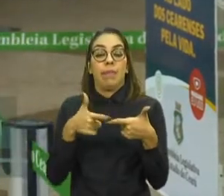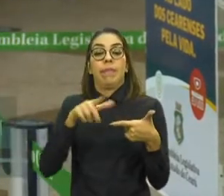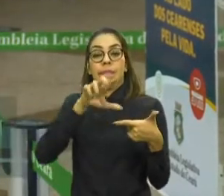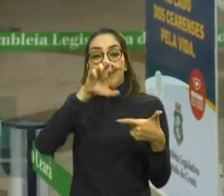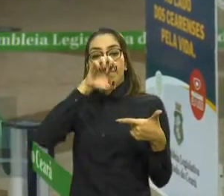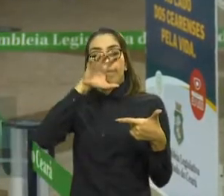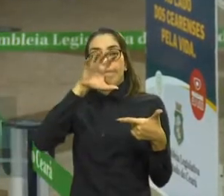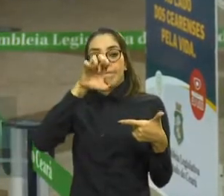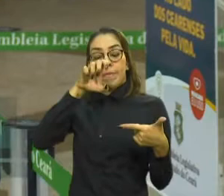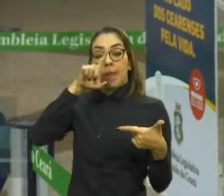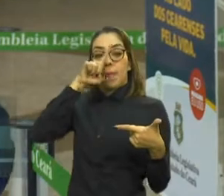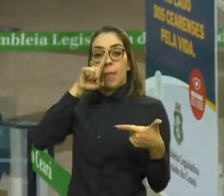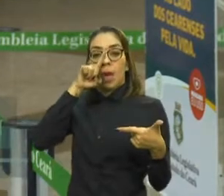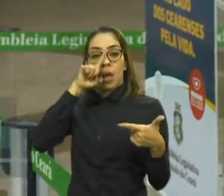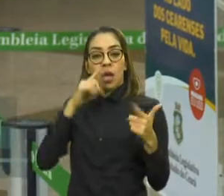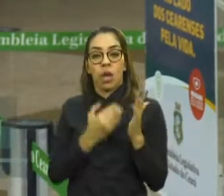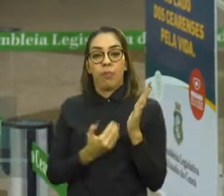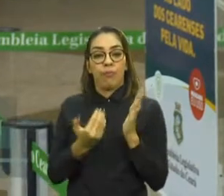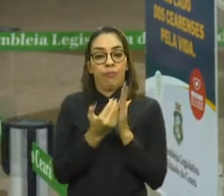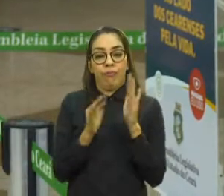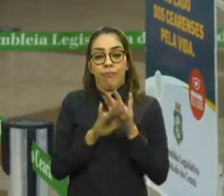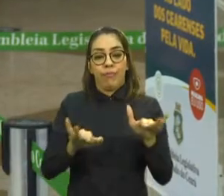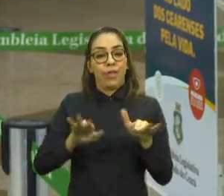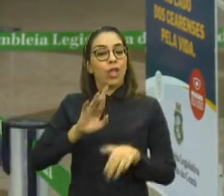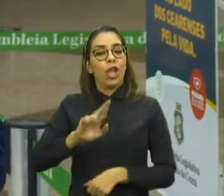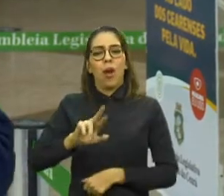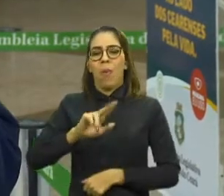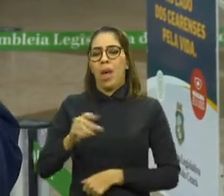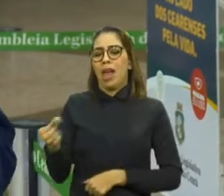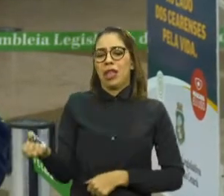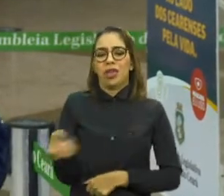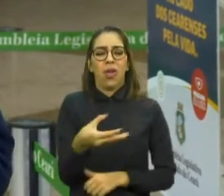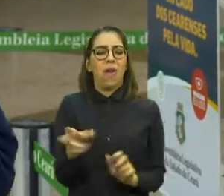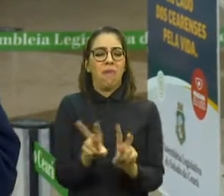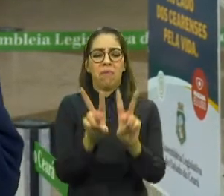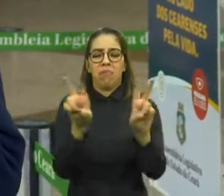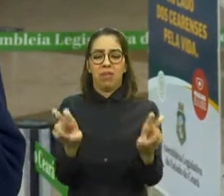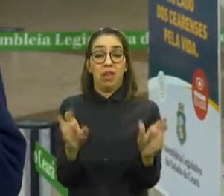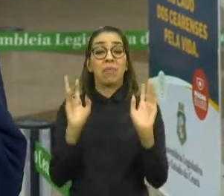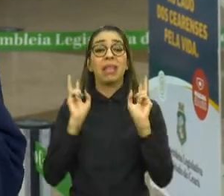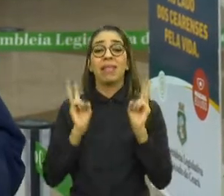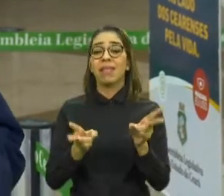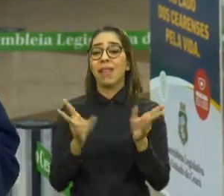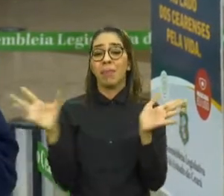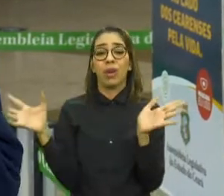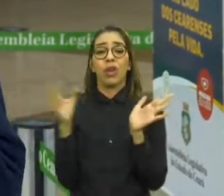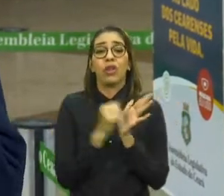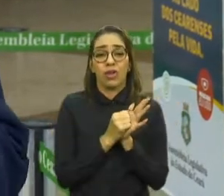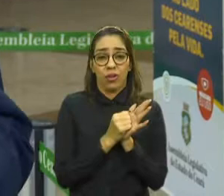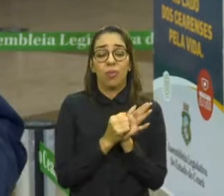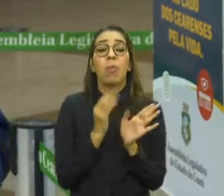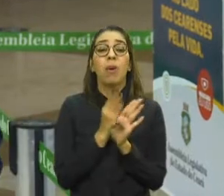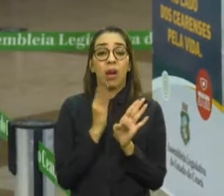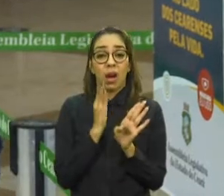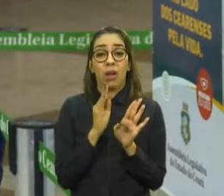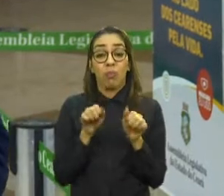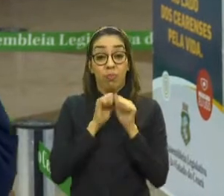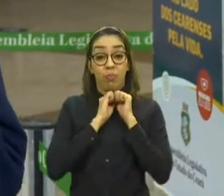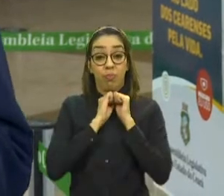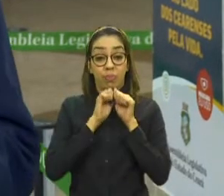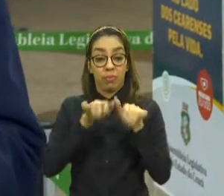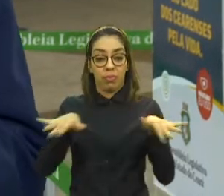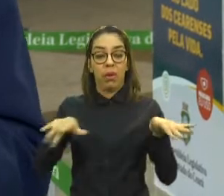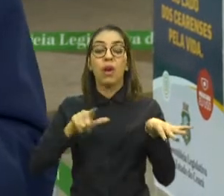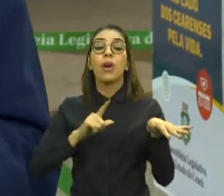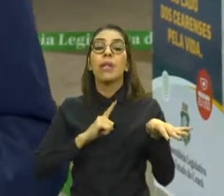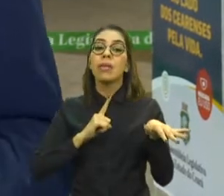crianças não é uma novidade. Sempre foram registrados casos epidêmicos, surtos, né?